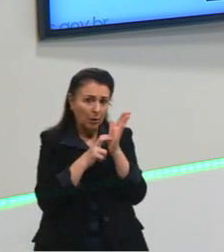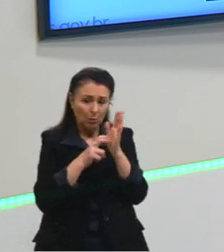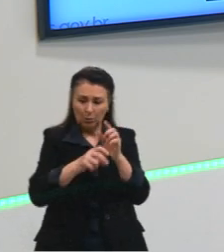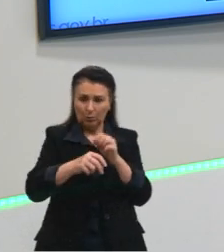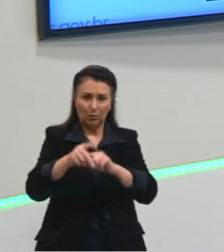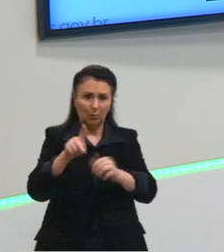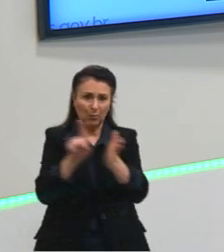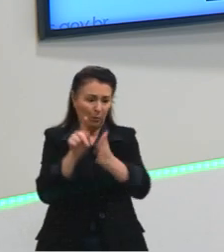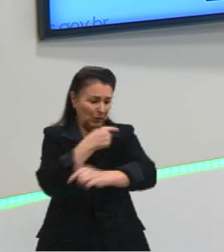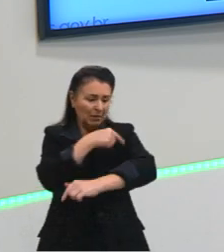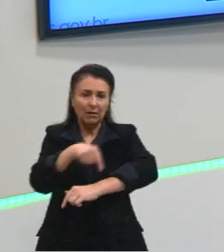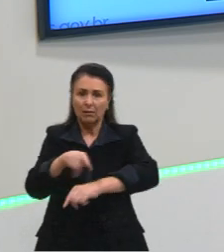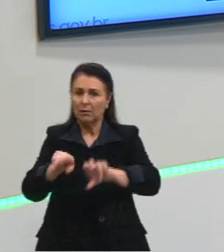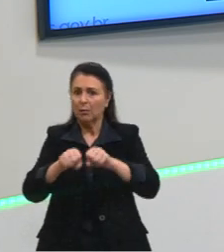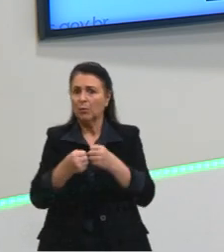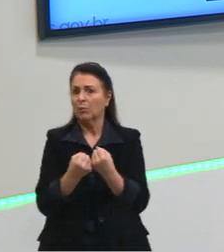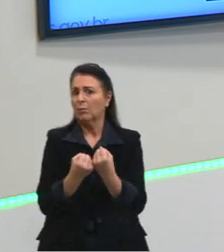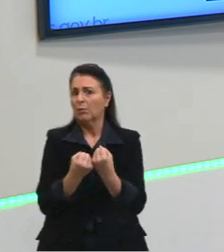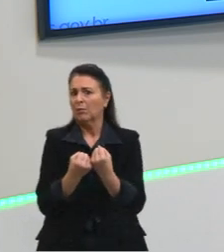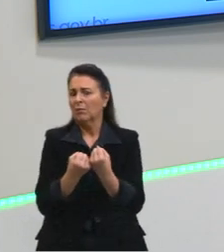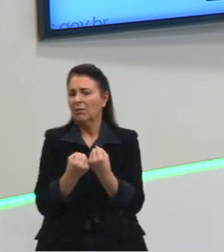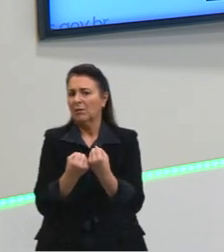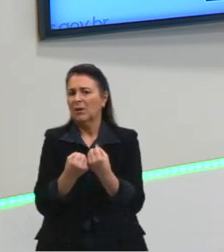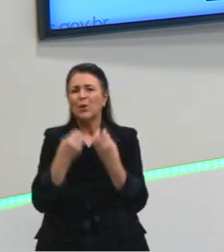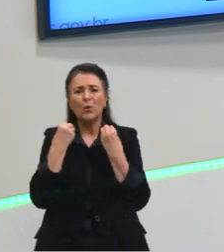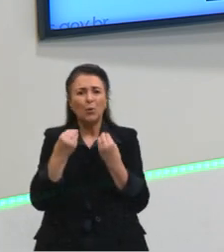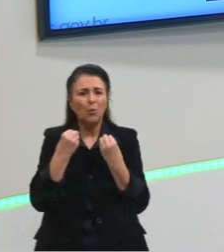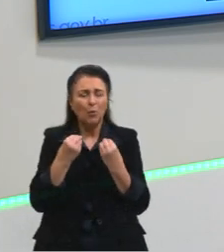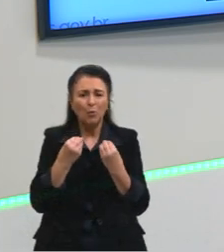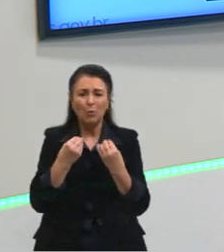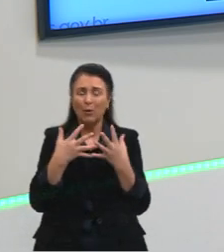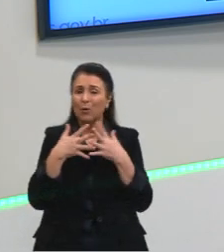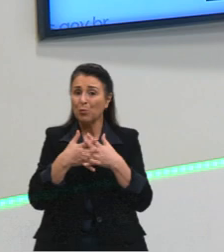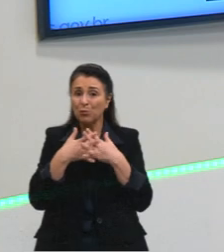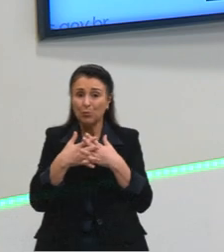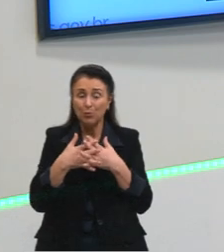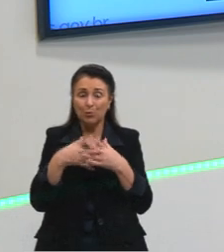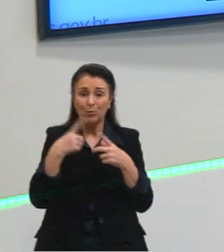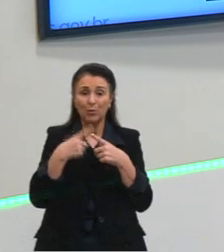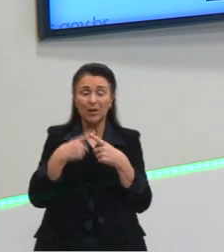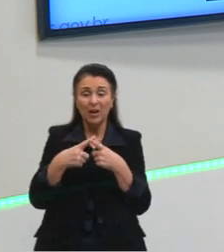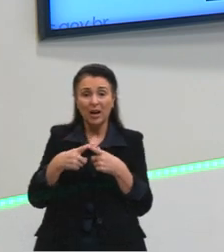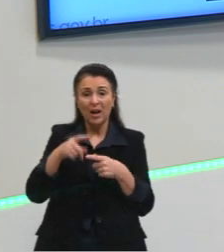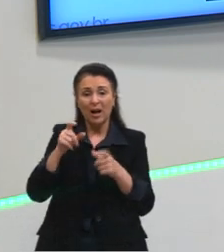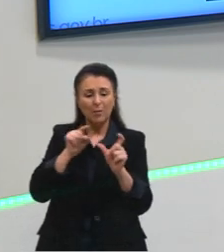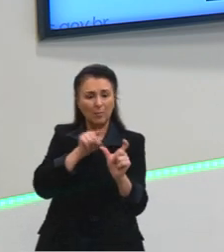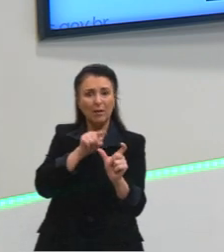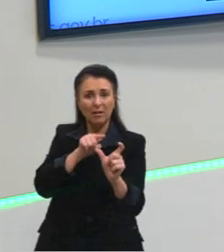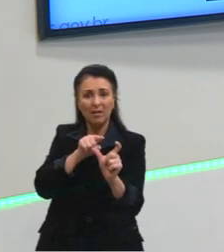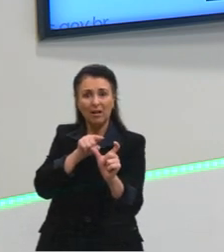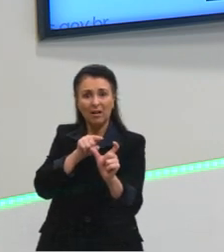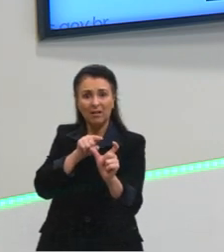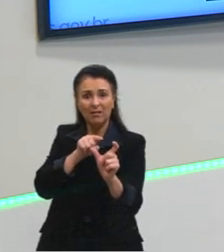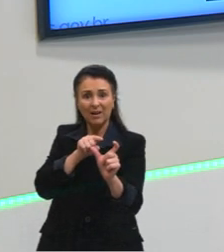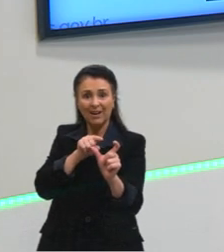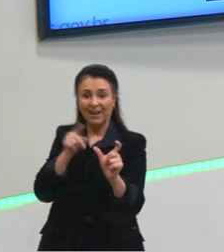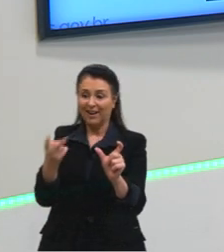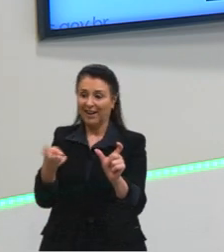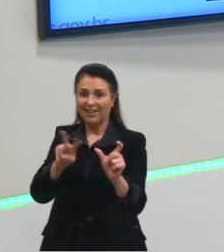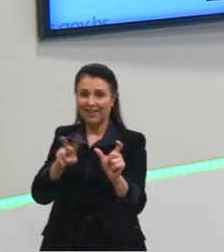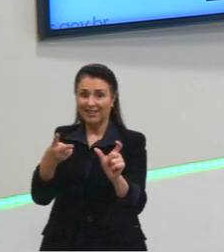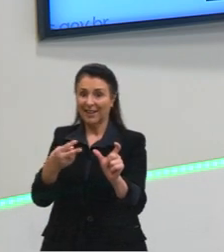entrou tão aliás duas palavras têm usos e imprecisos mas ambiguidade ela tá na palavra